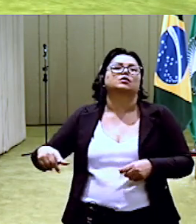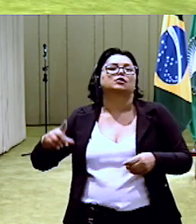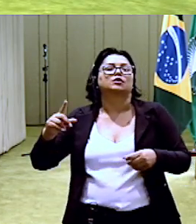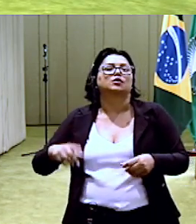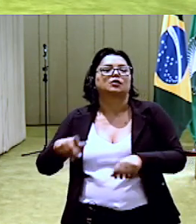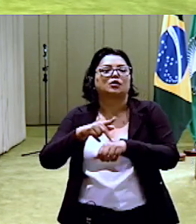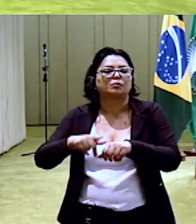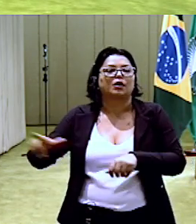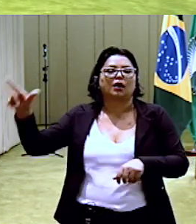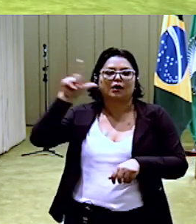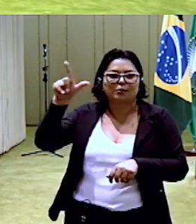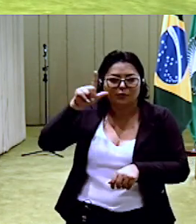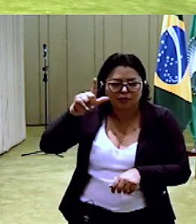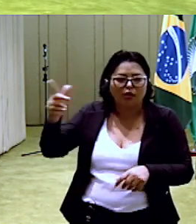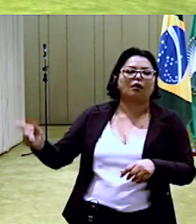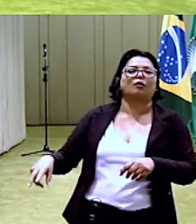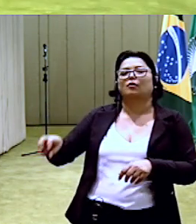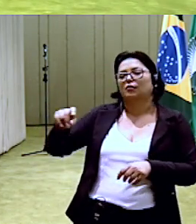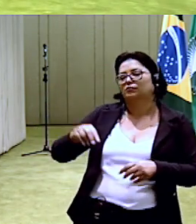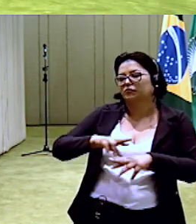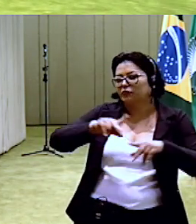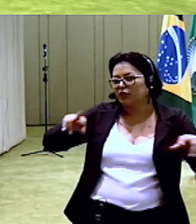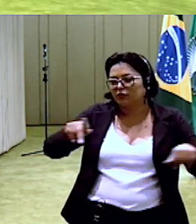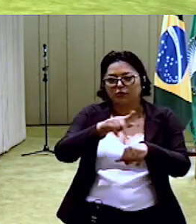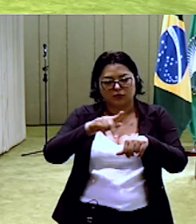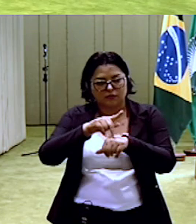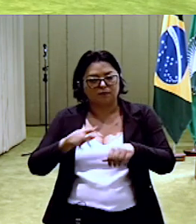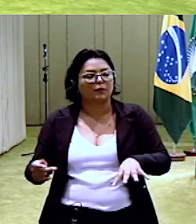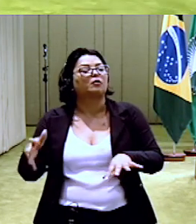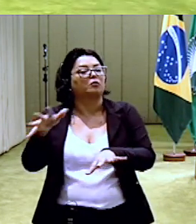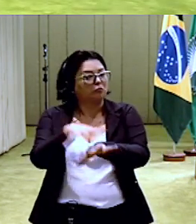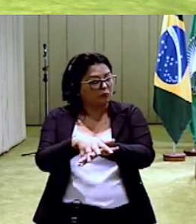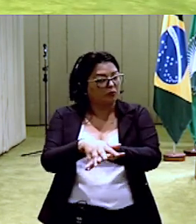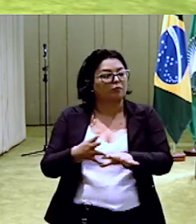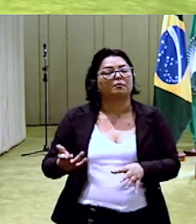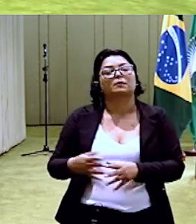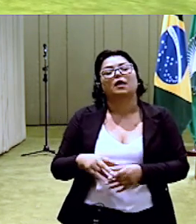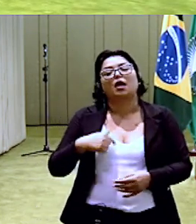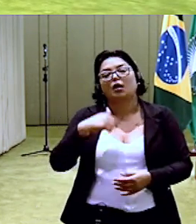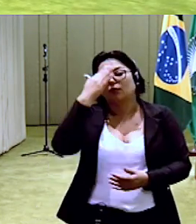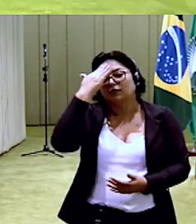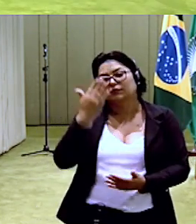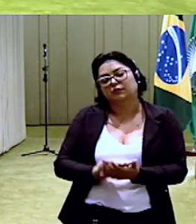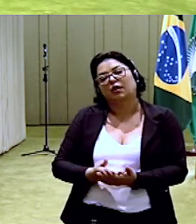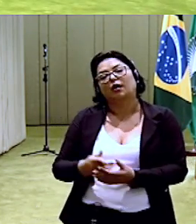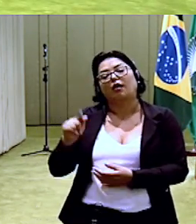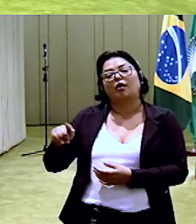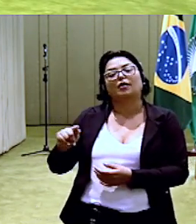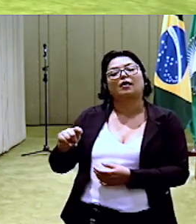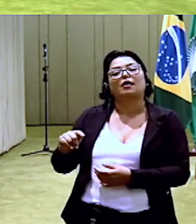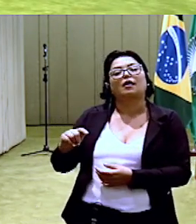Guiné-Bissau e tudo, e está a reforçar essa integração regional. Eu acredito que aí é que está